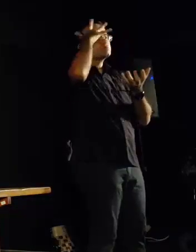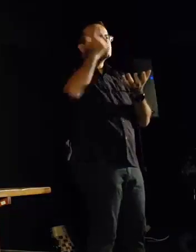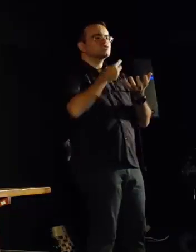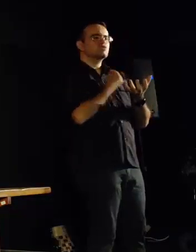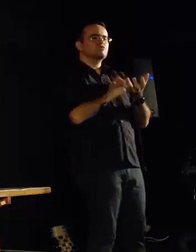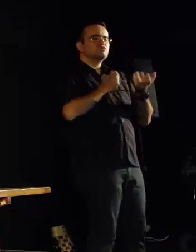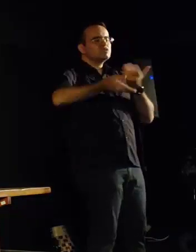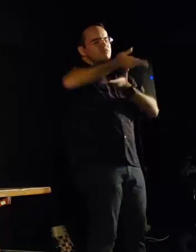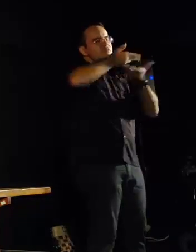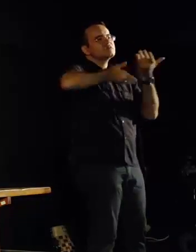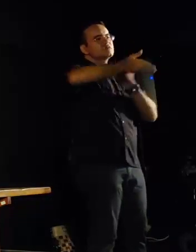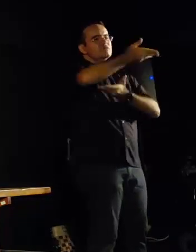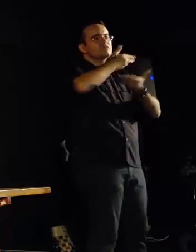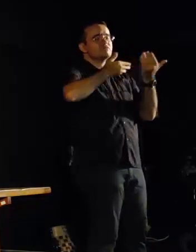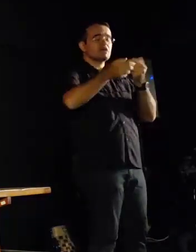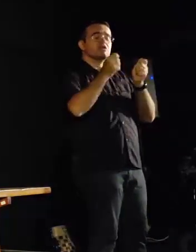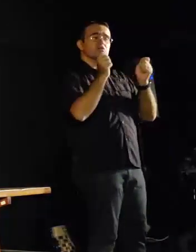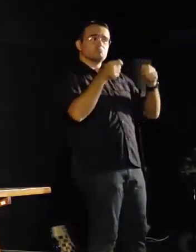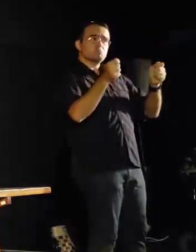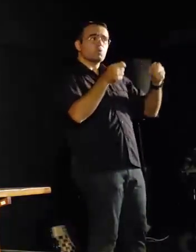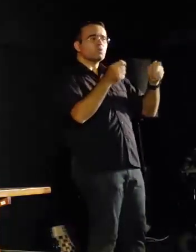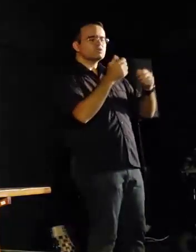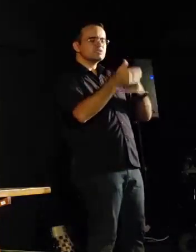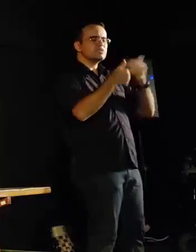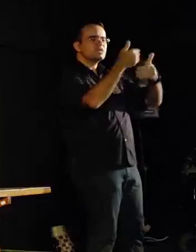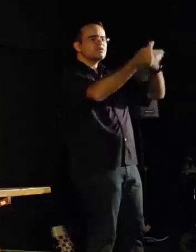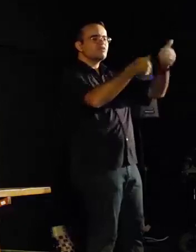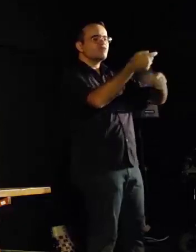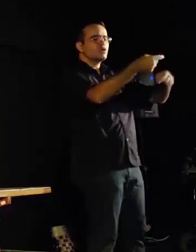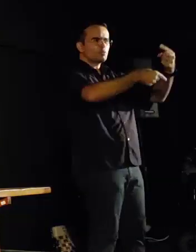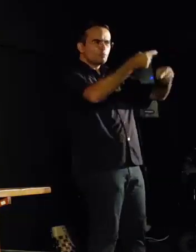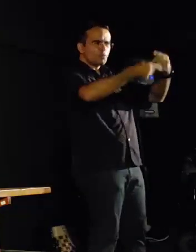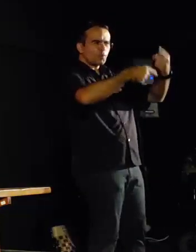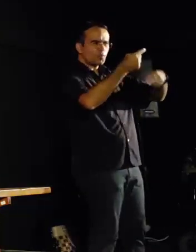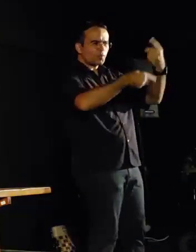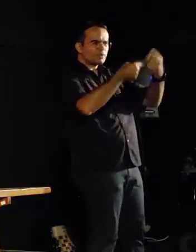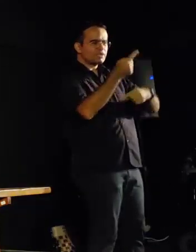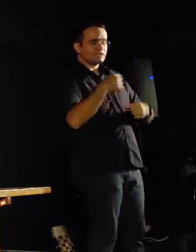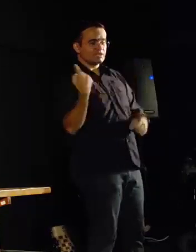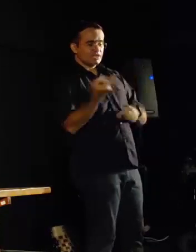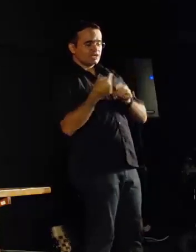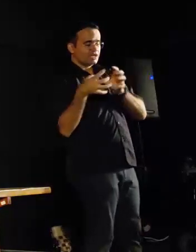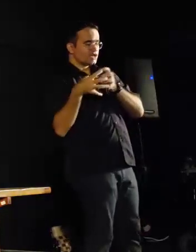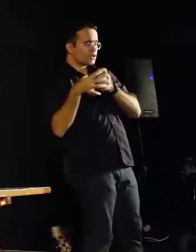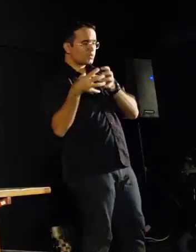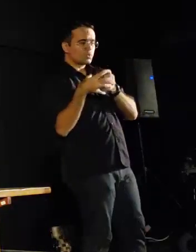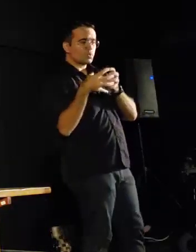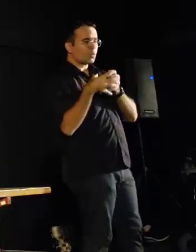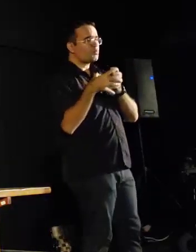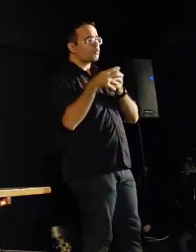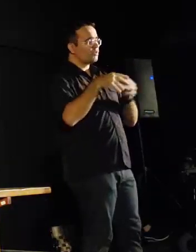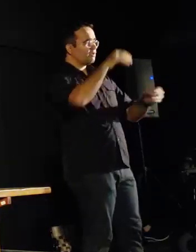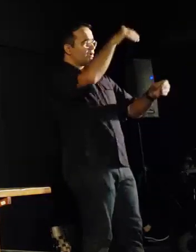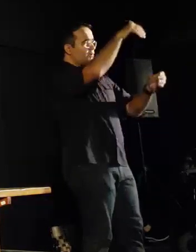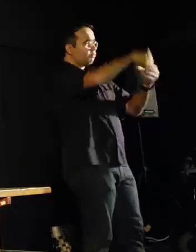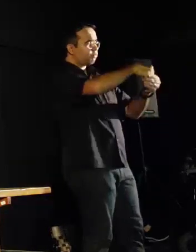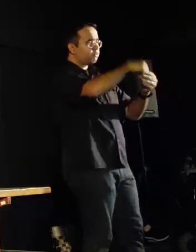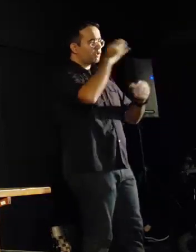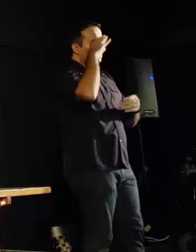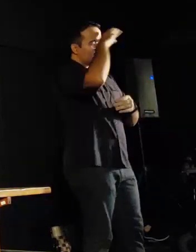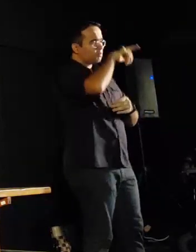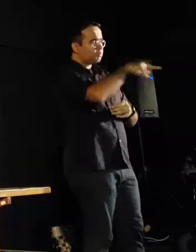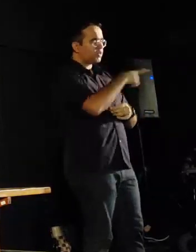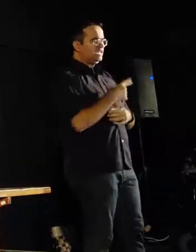inclusive, a escolha política que nós consideramos absolutamente equivocadas, como a escolha do Bolsonaro.